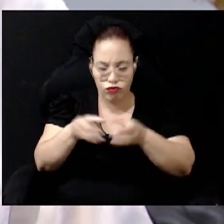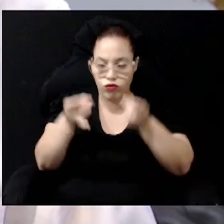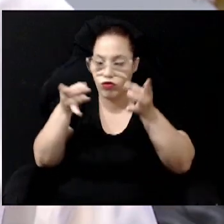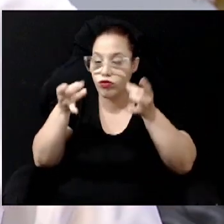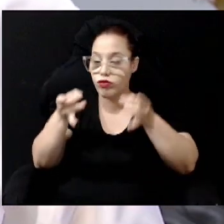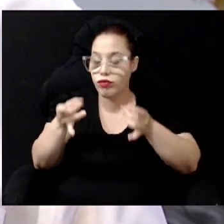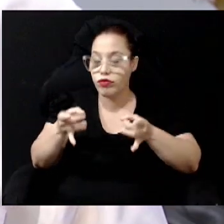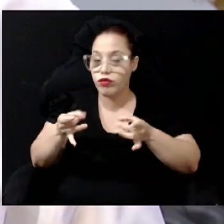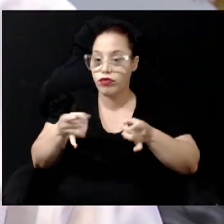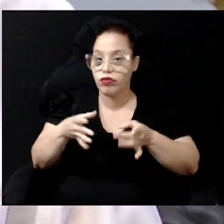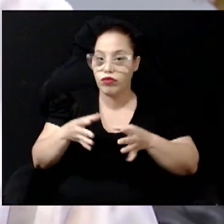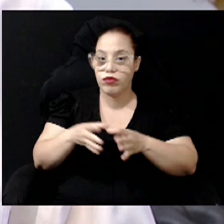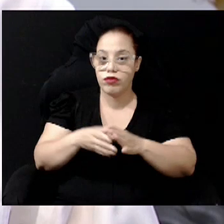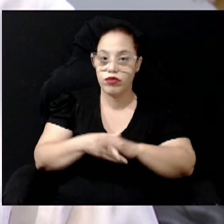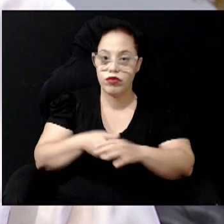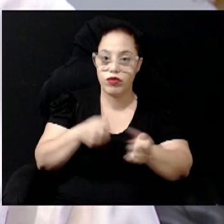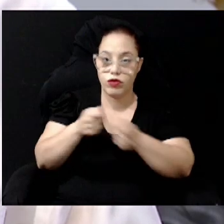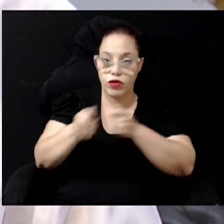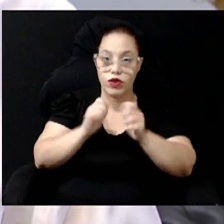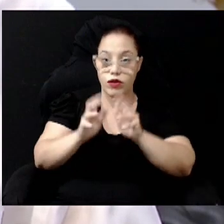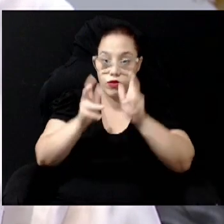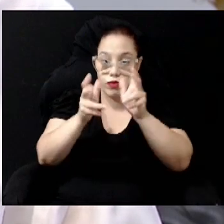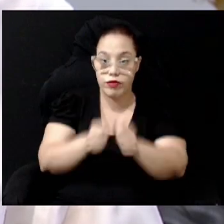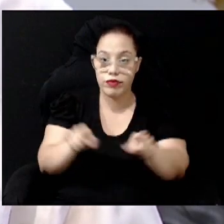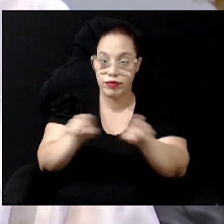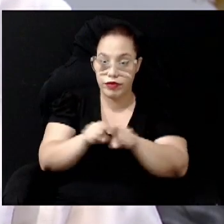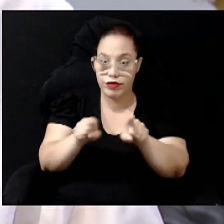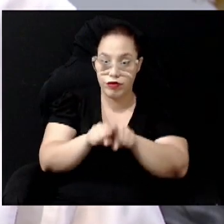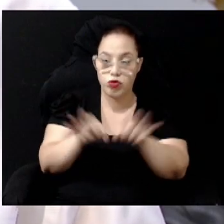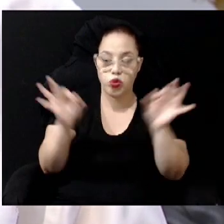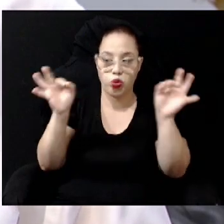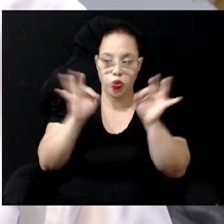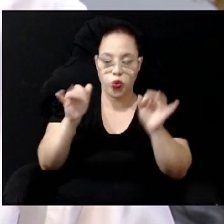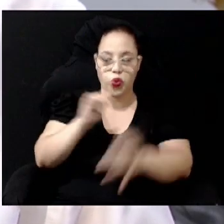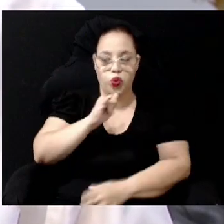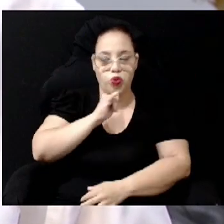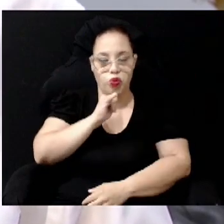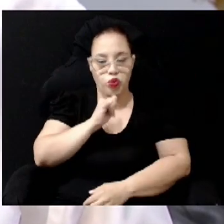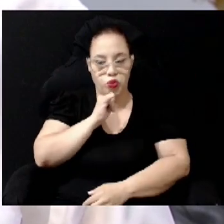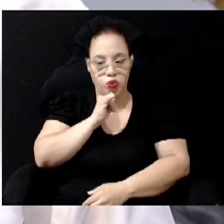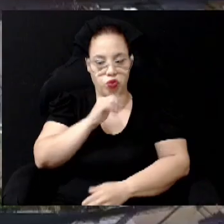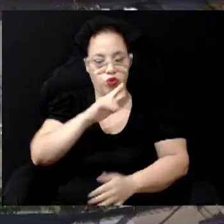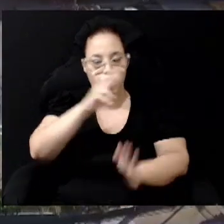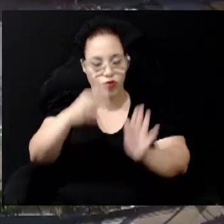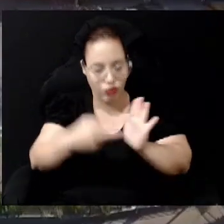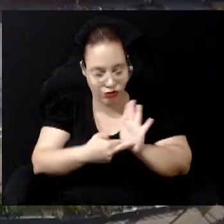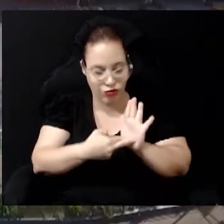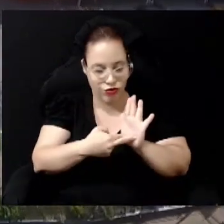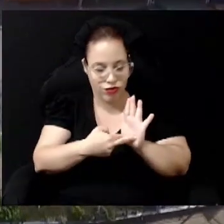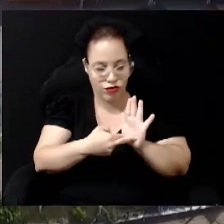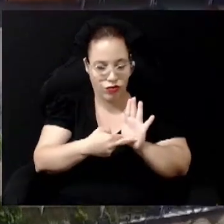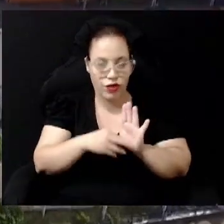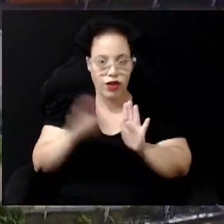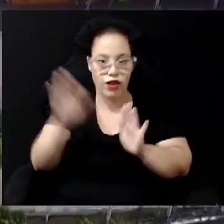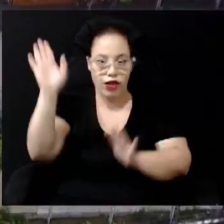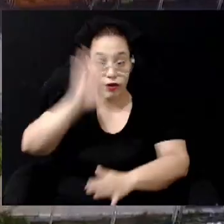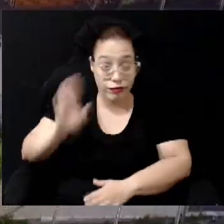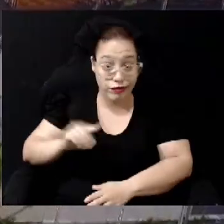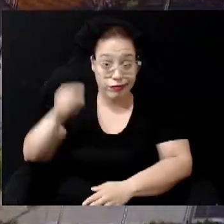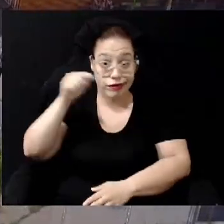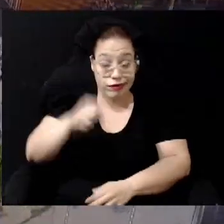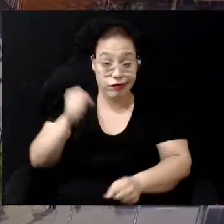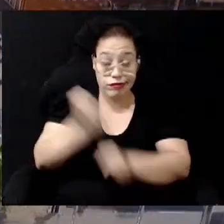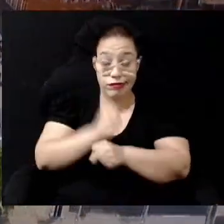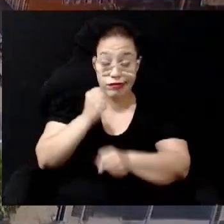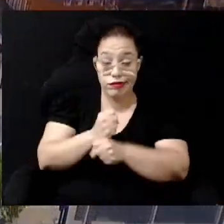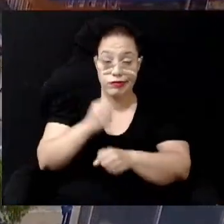nossa Controladoria Geral, que também tem sido um exemplo e agora vai ser reconhecida nacionalmente. Este ano, a Câmara de Campinas